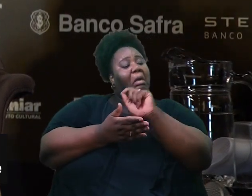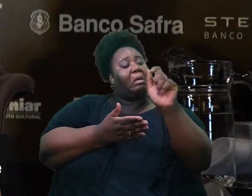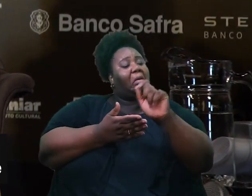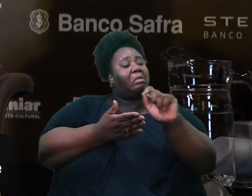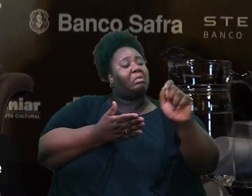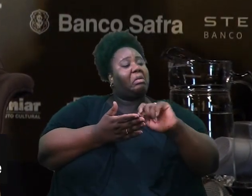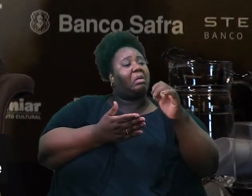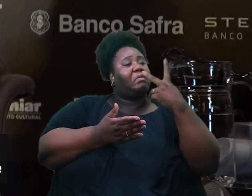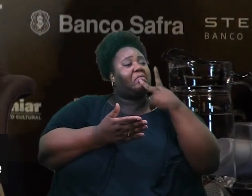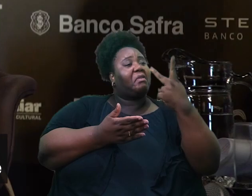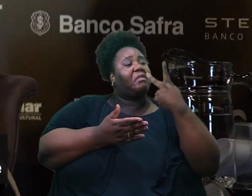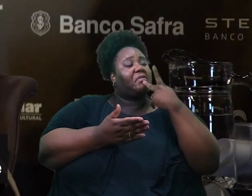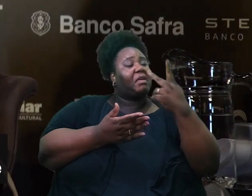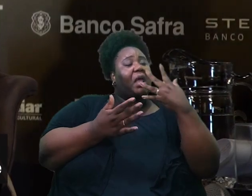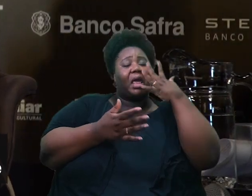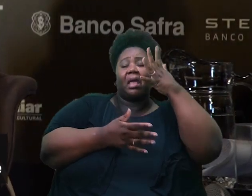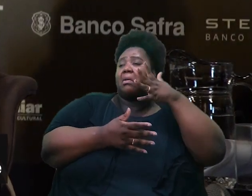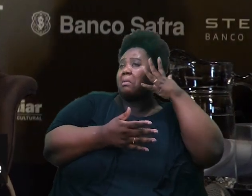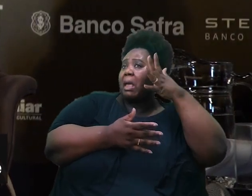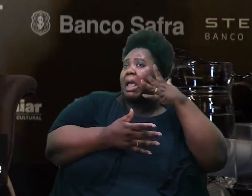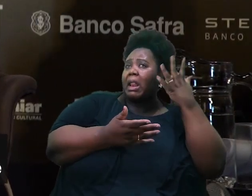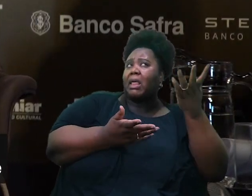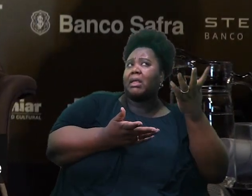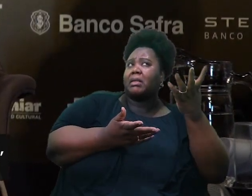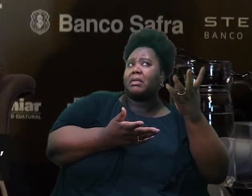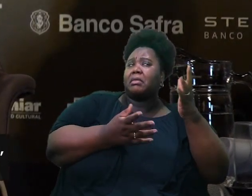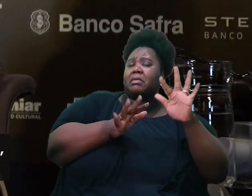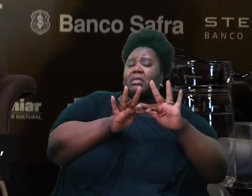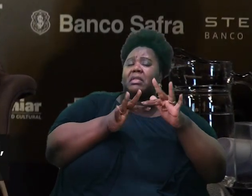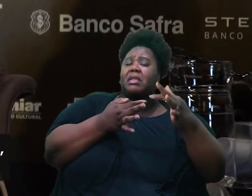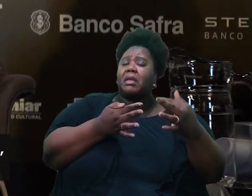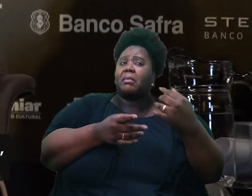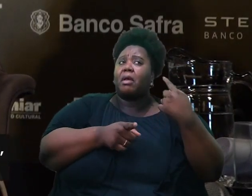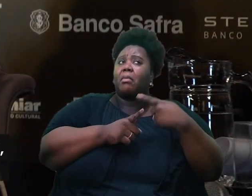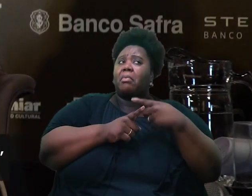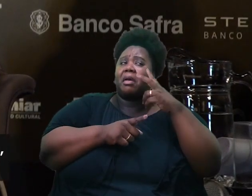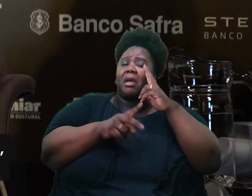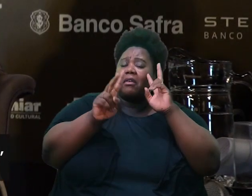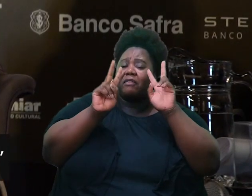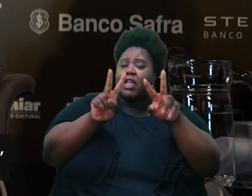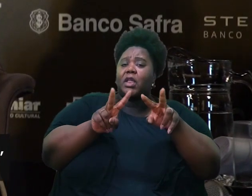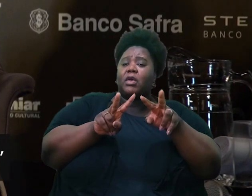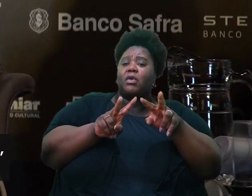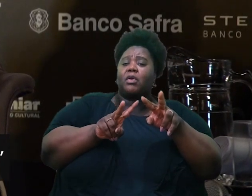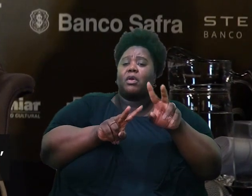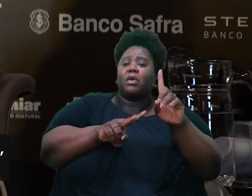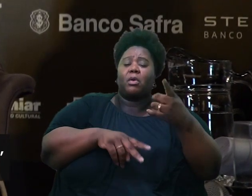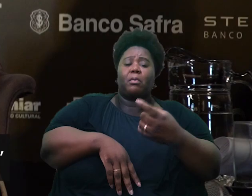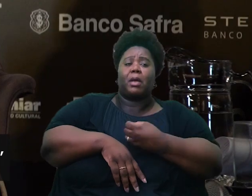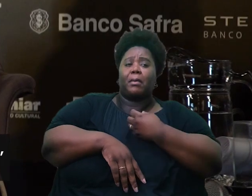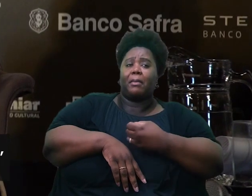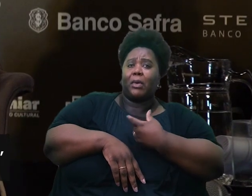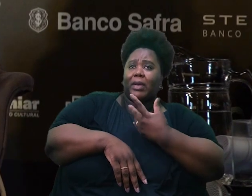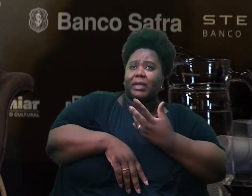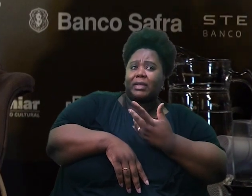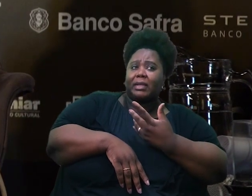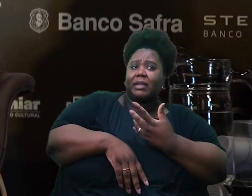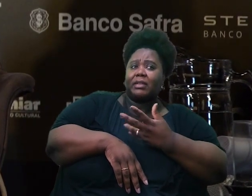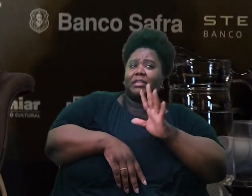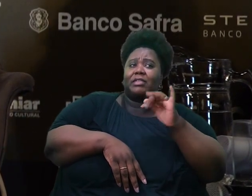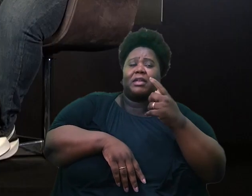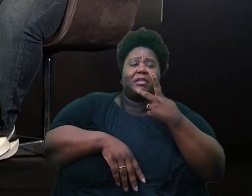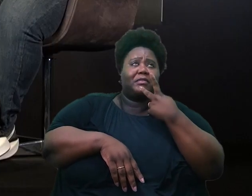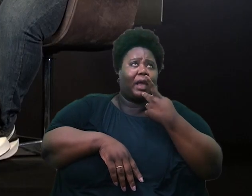escrevendo e falando e dando palestras, simplesmente porque viram uma coisinha aqui, outra coisinha ali, já